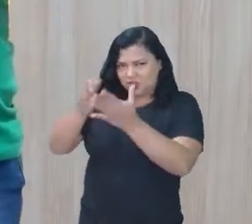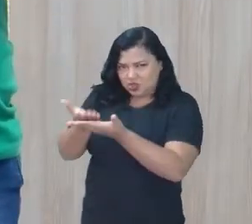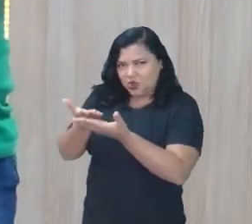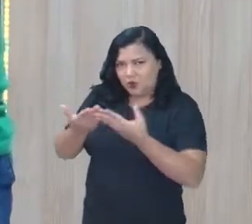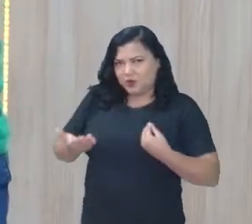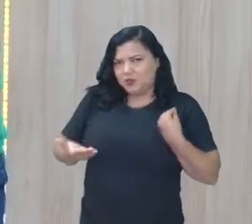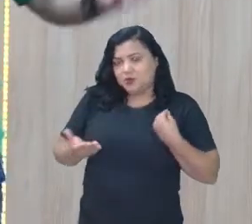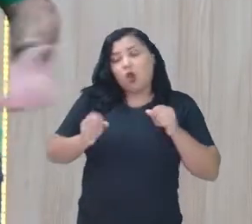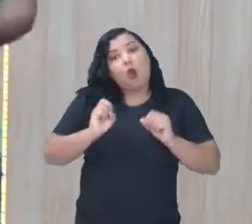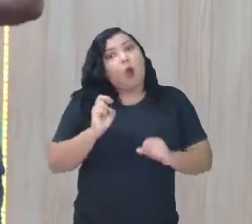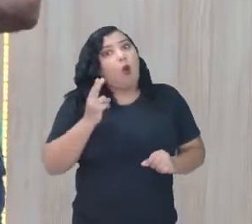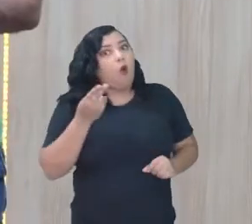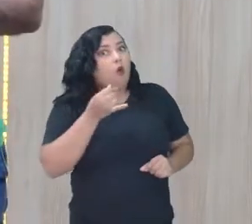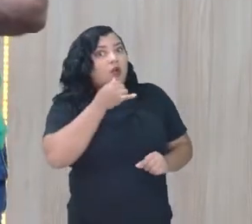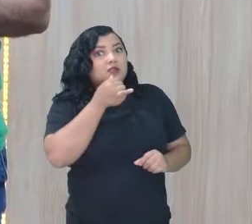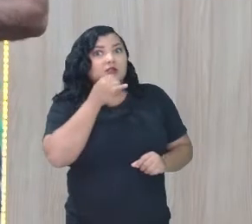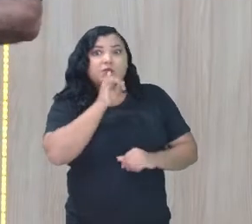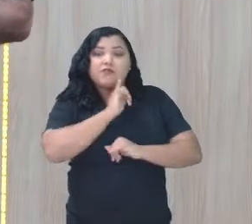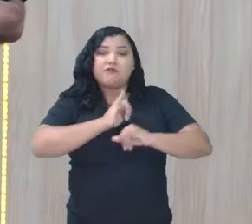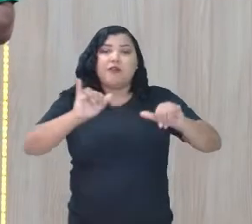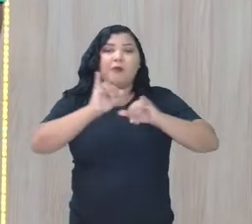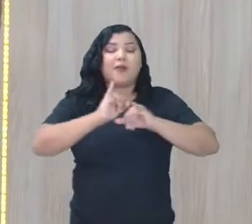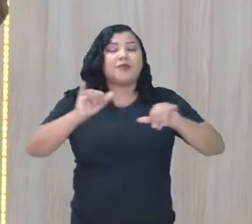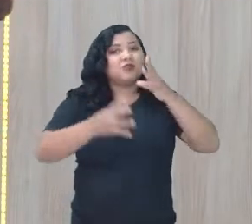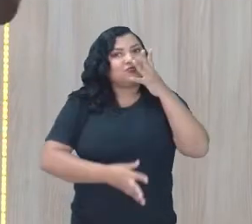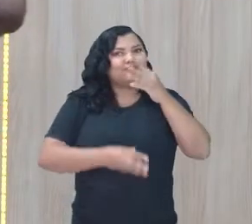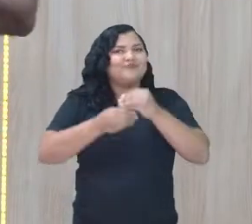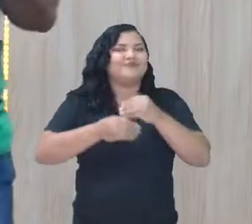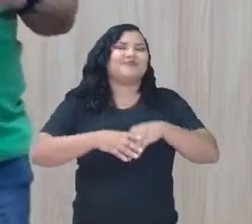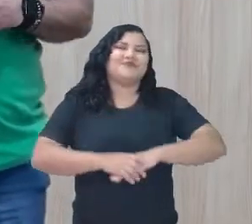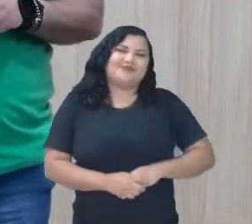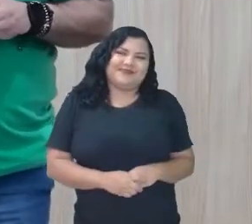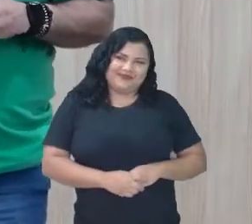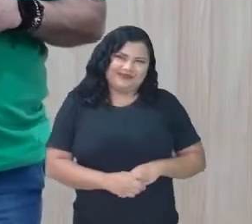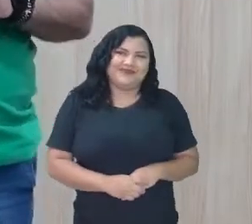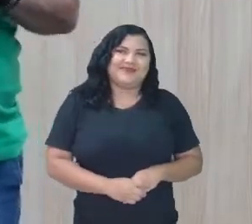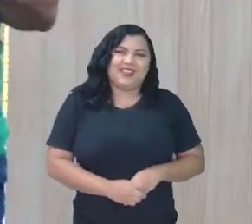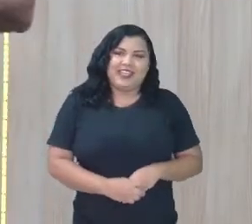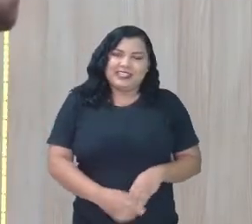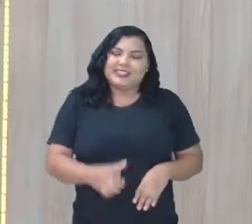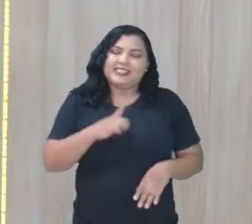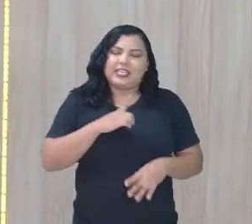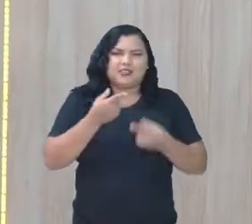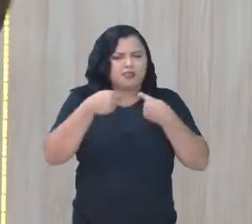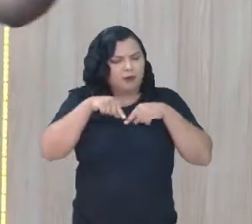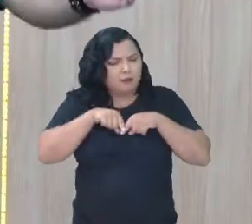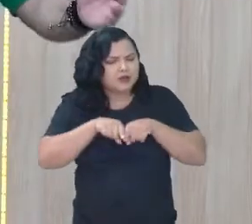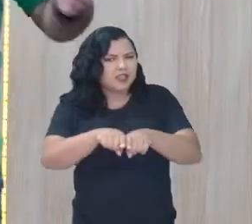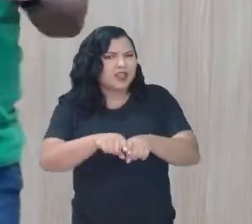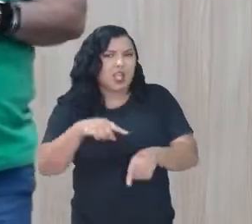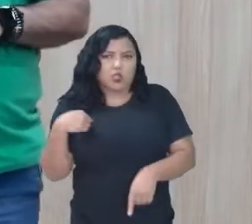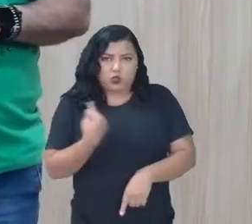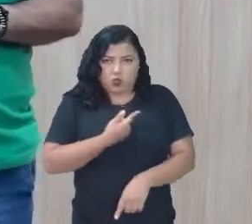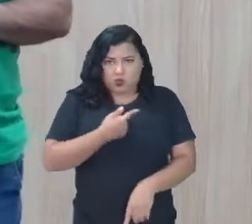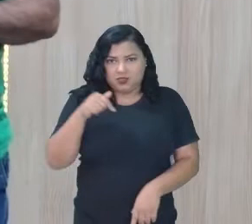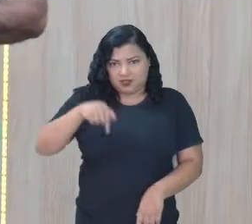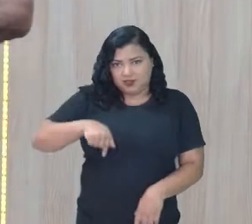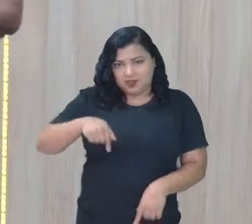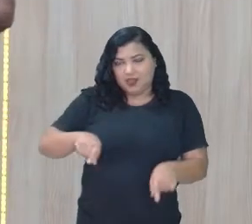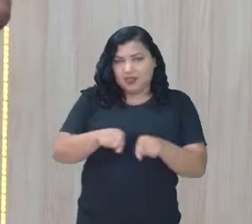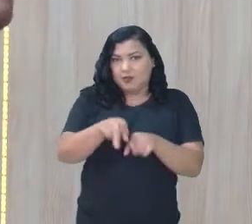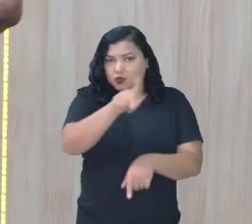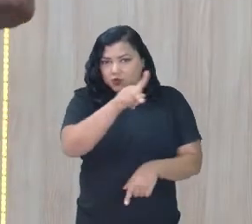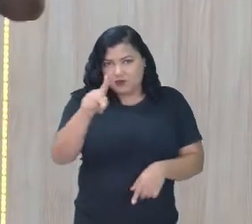algo que vai trazer informações complementares. Nessa parceria nossa com os professores e professoras